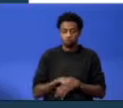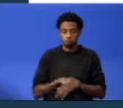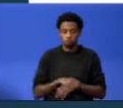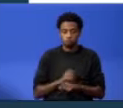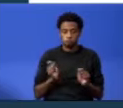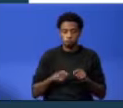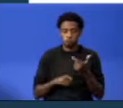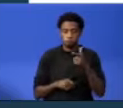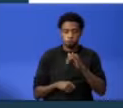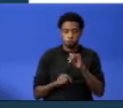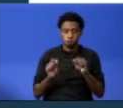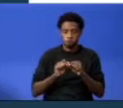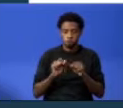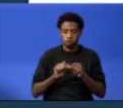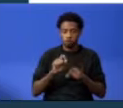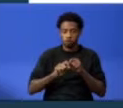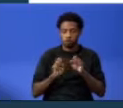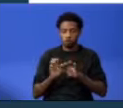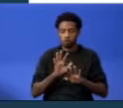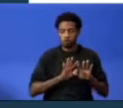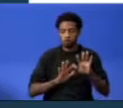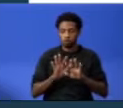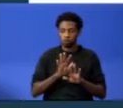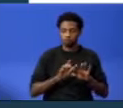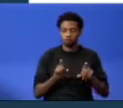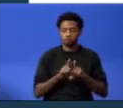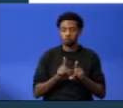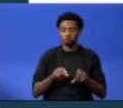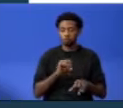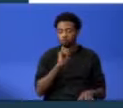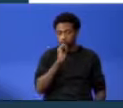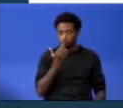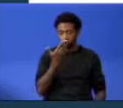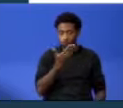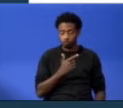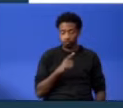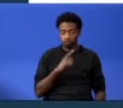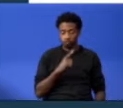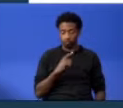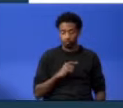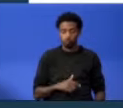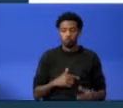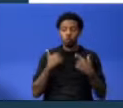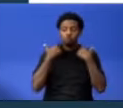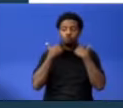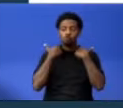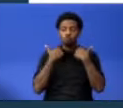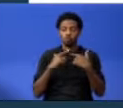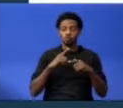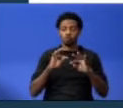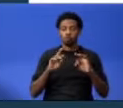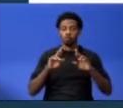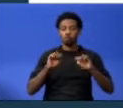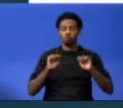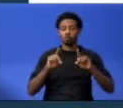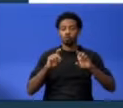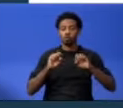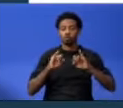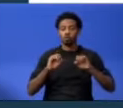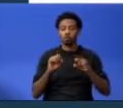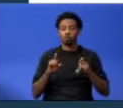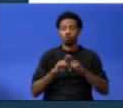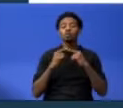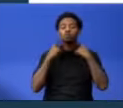você consiga realizar de fato o movimento. Tá? Então, nesse caso, o trapézio ele vai estabilizar a estrutura do ombro para que